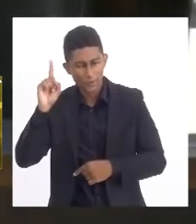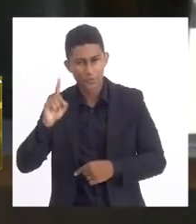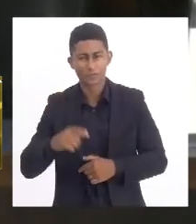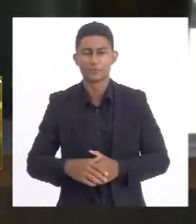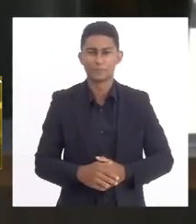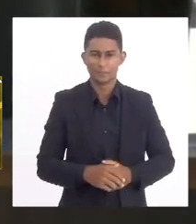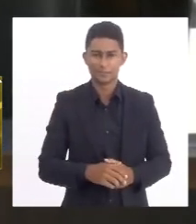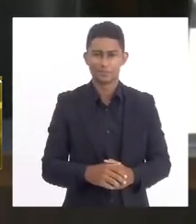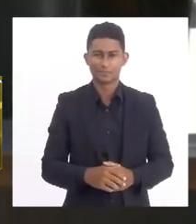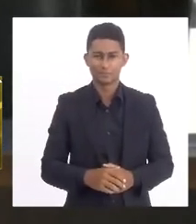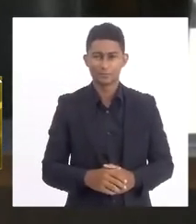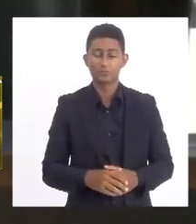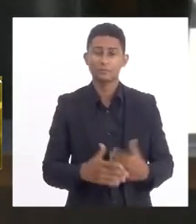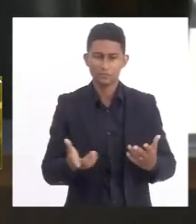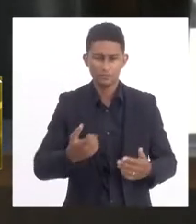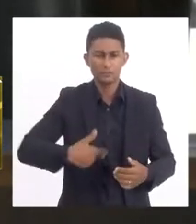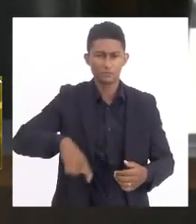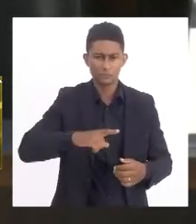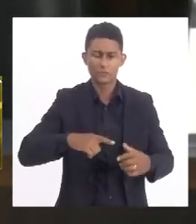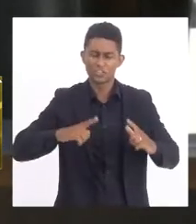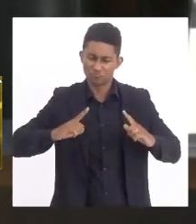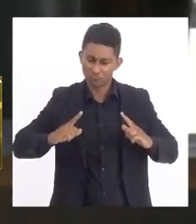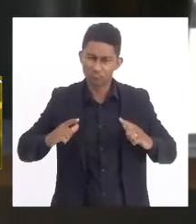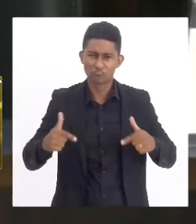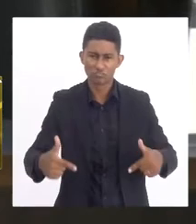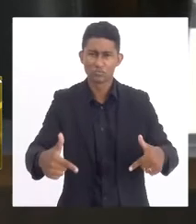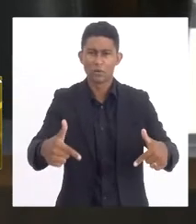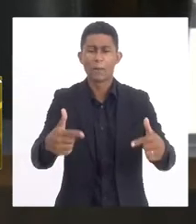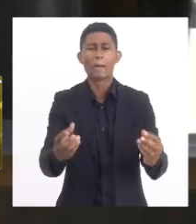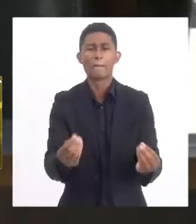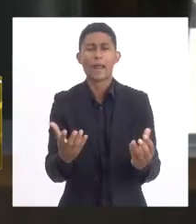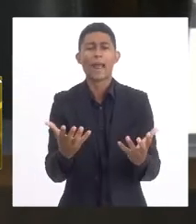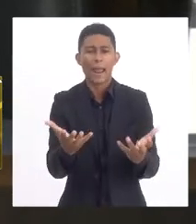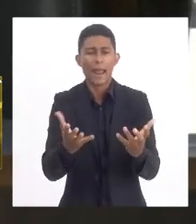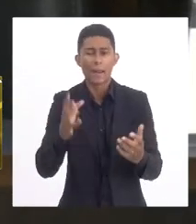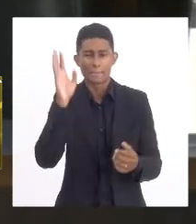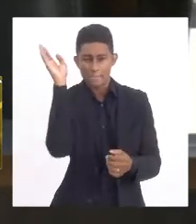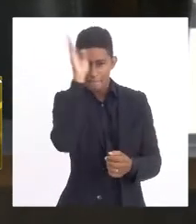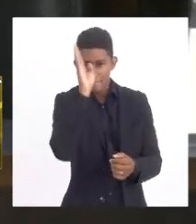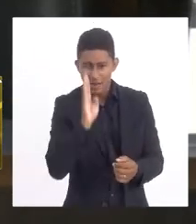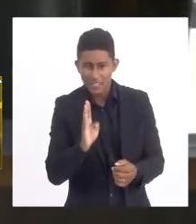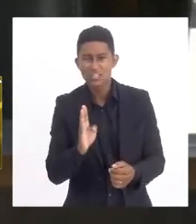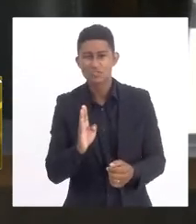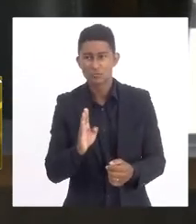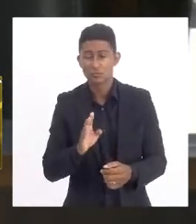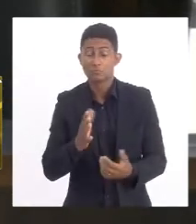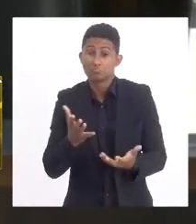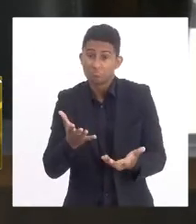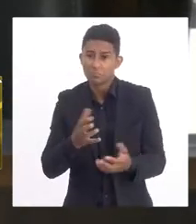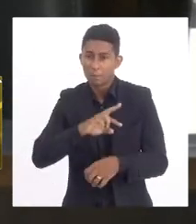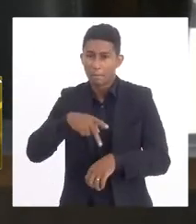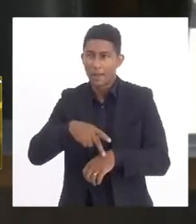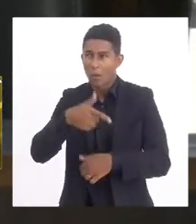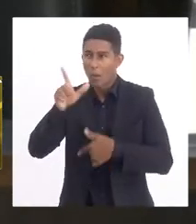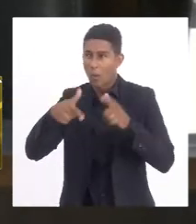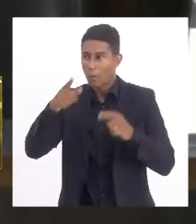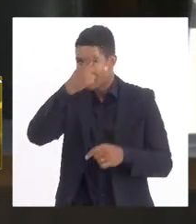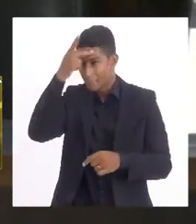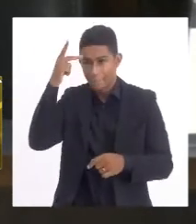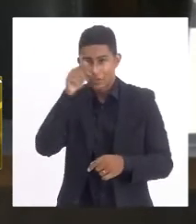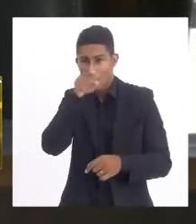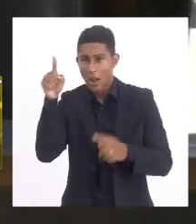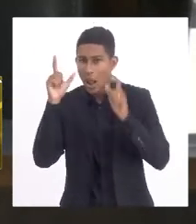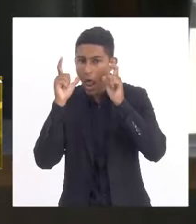Janeiro seguimos em frente para consolidar nos o Brasil cada vez mais como um destino internacional para o turismo e